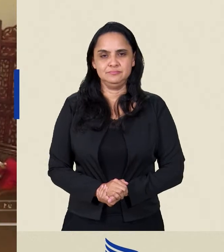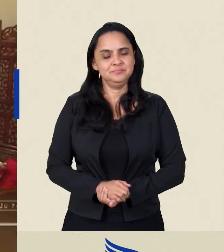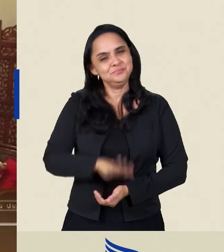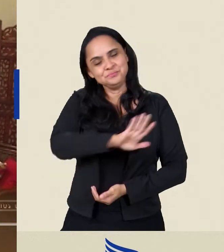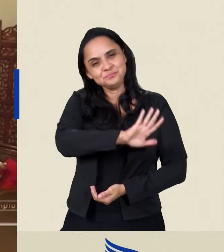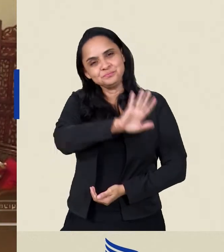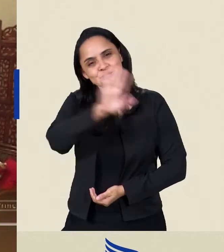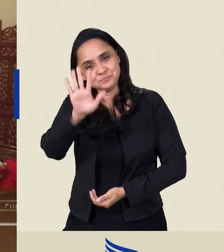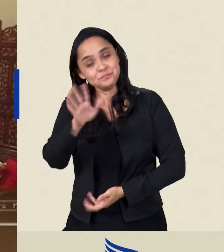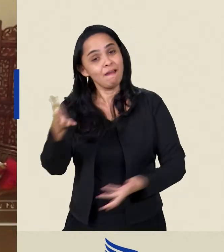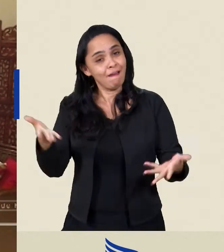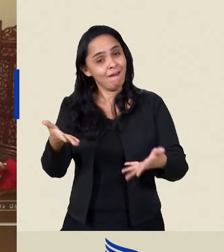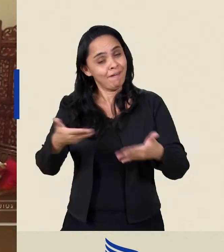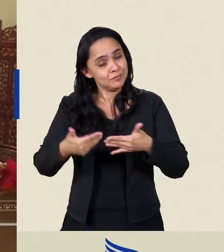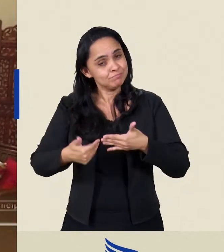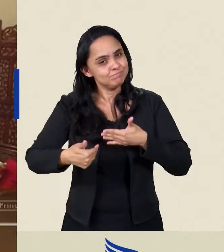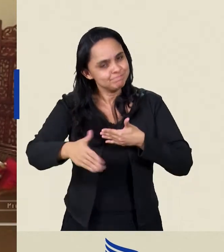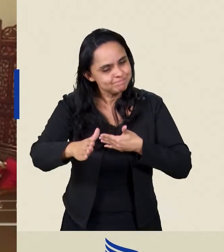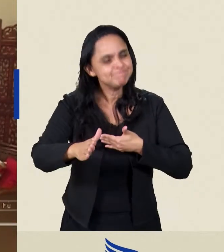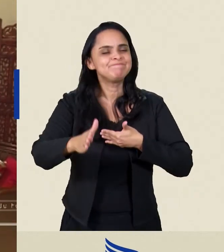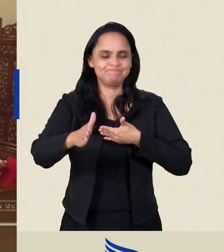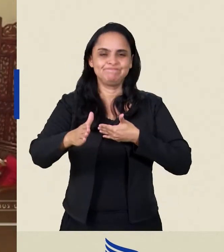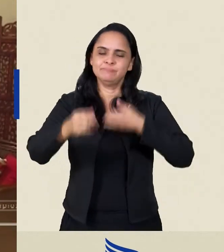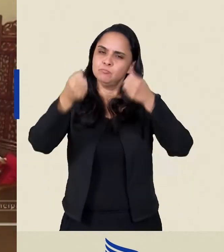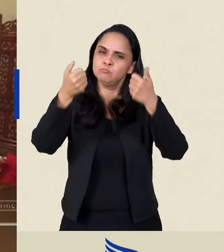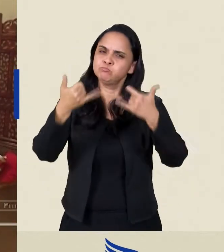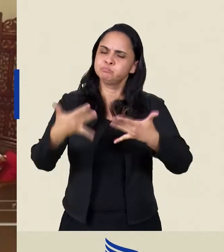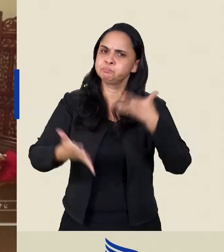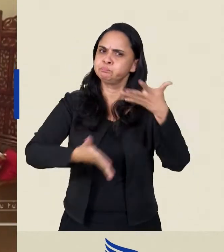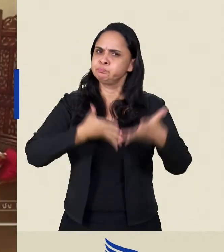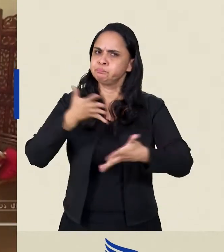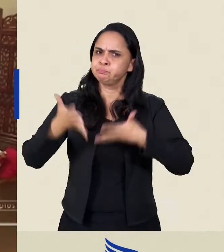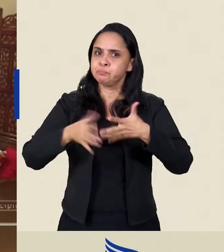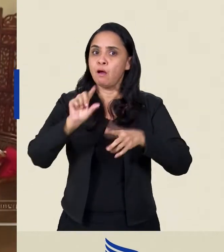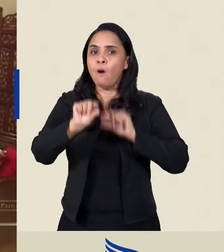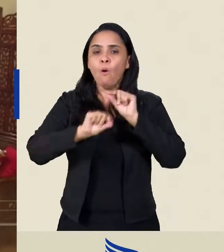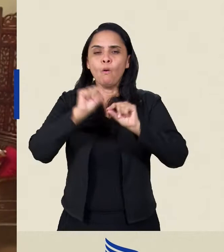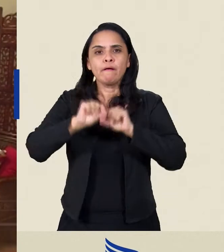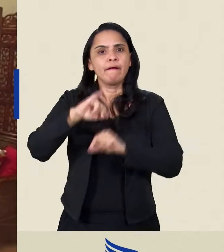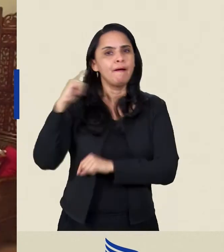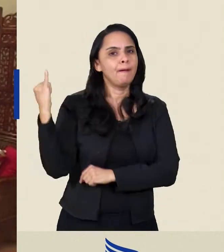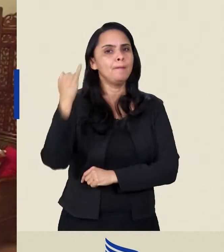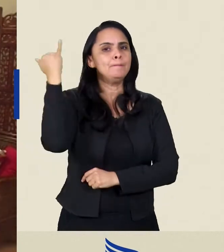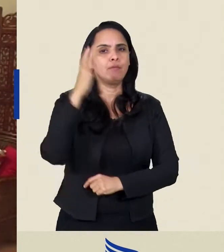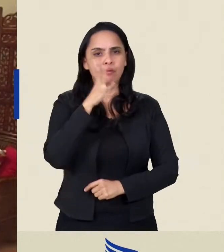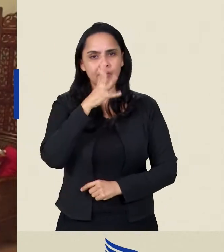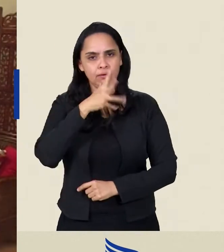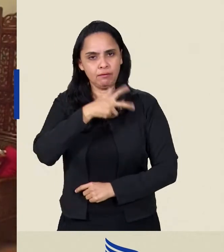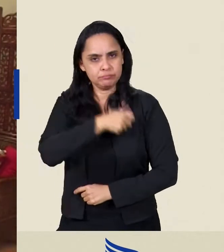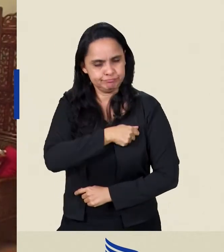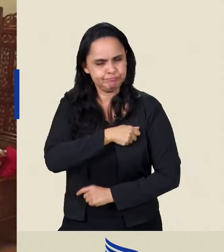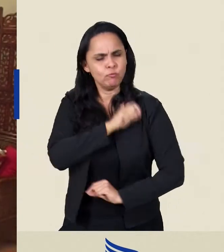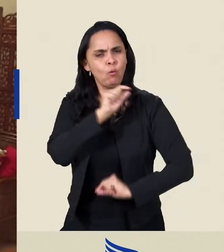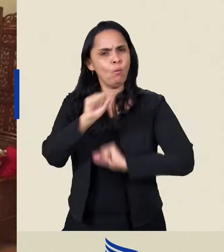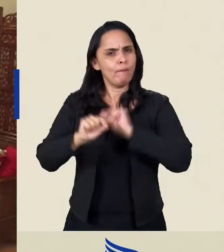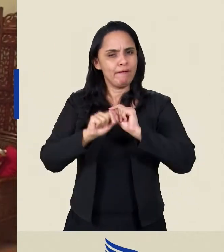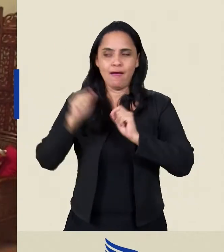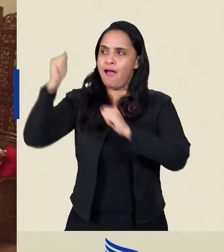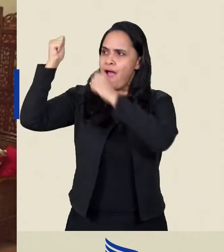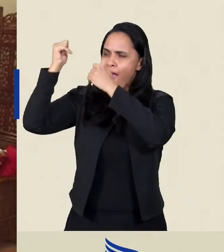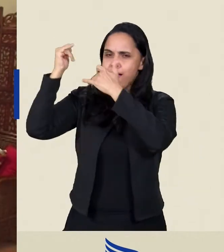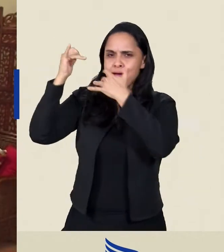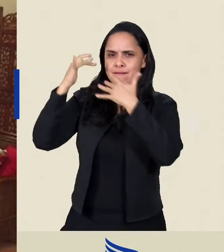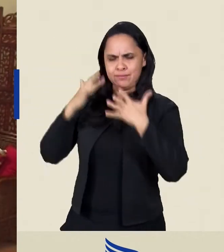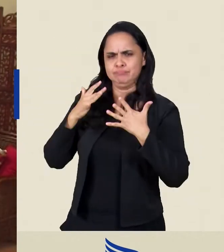Olá, nesse momento nós vamos falar de um elemento essencial à salvação. Falamos da graça divina. O que